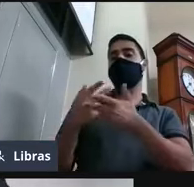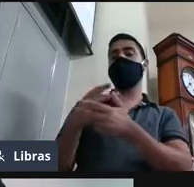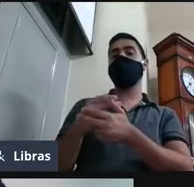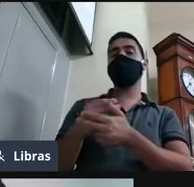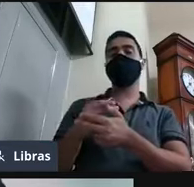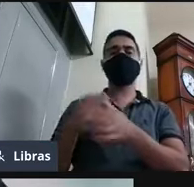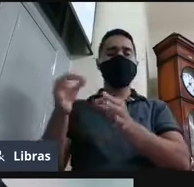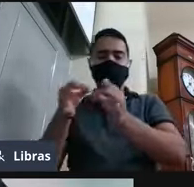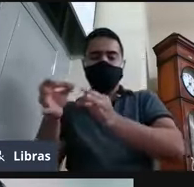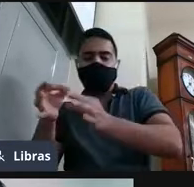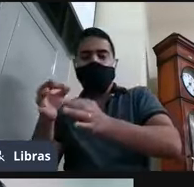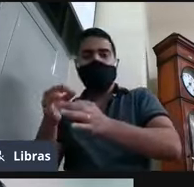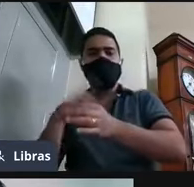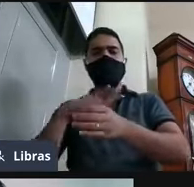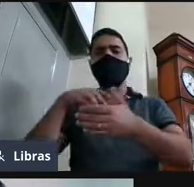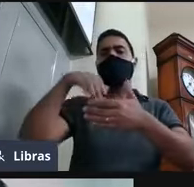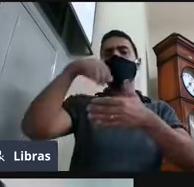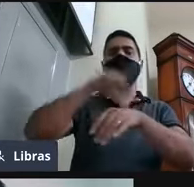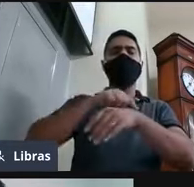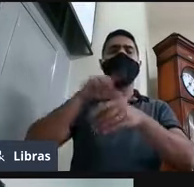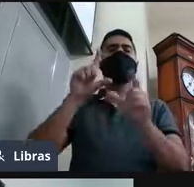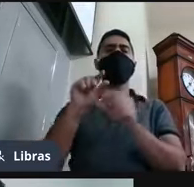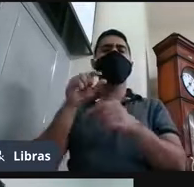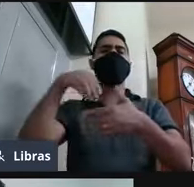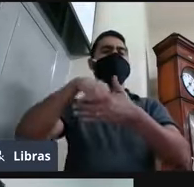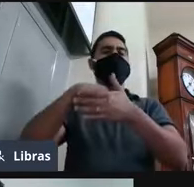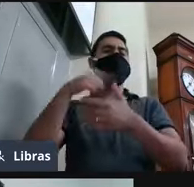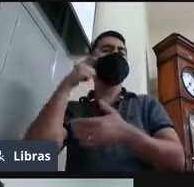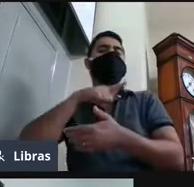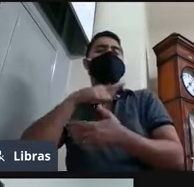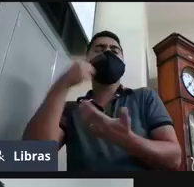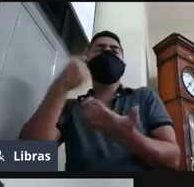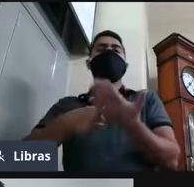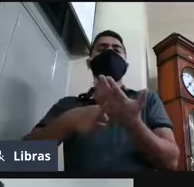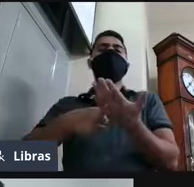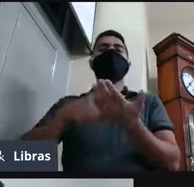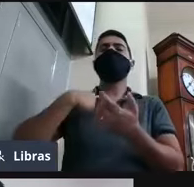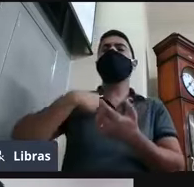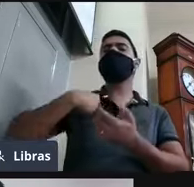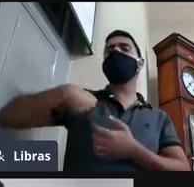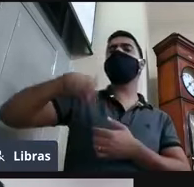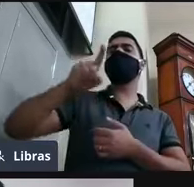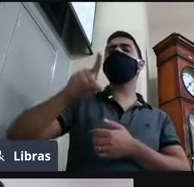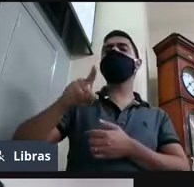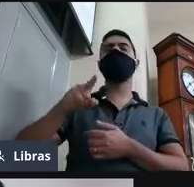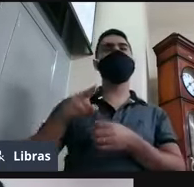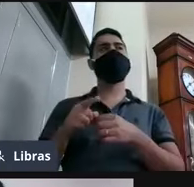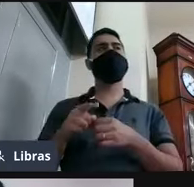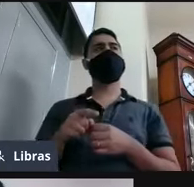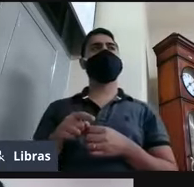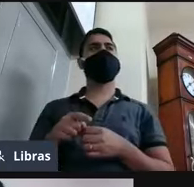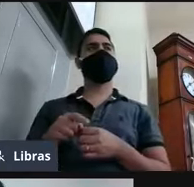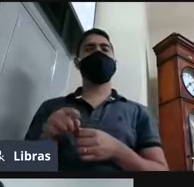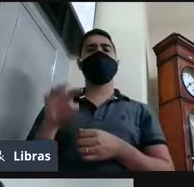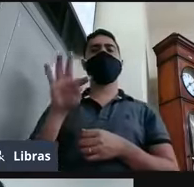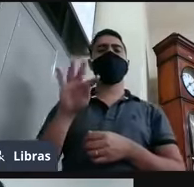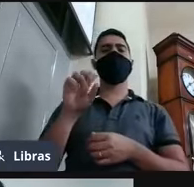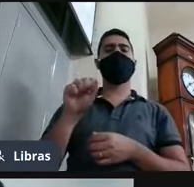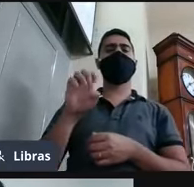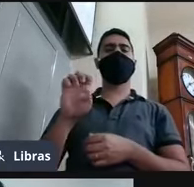esse pouco tempo que a gente teve para votar, eu não consegui agendar uma ida minha lá no Tribunal de Contas do